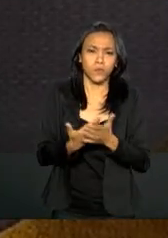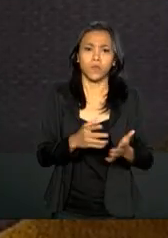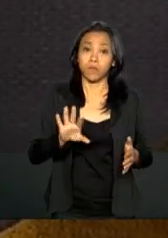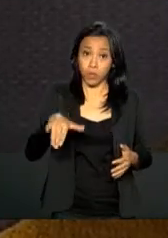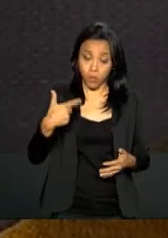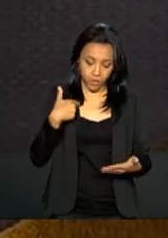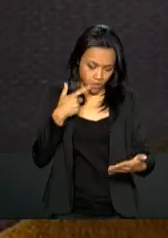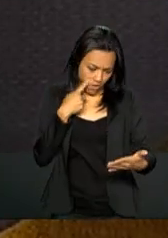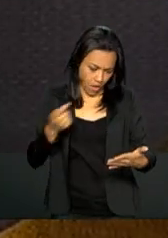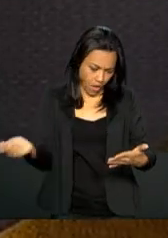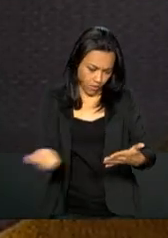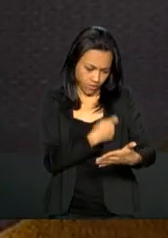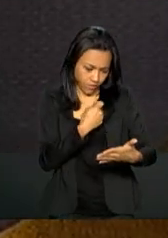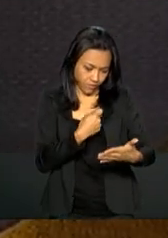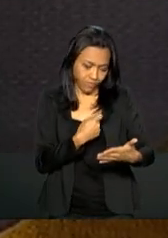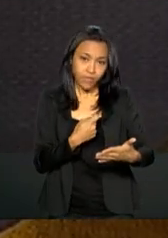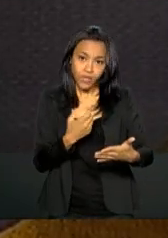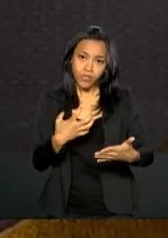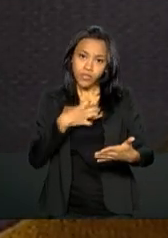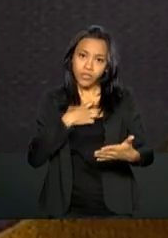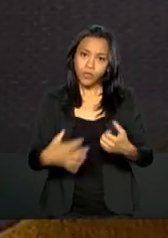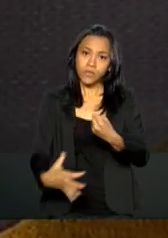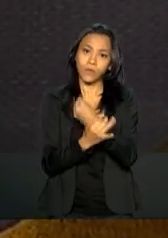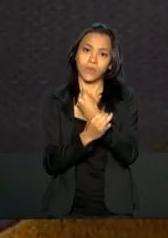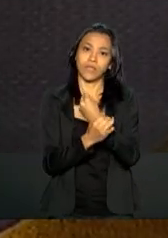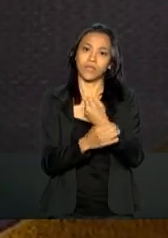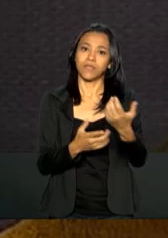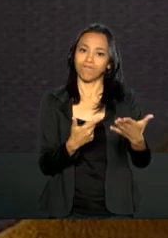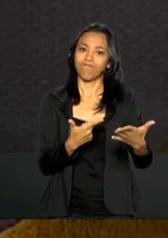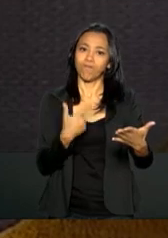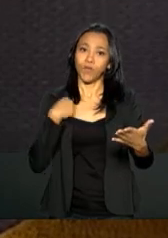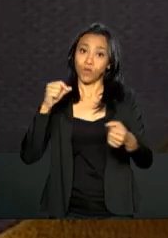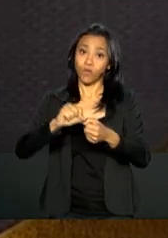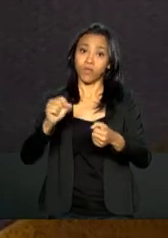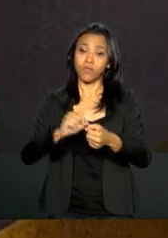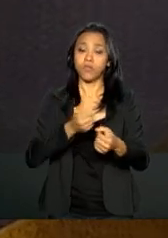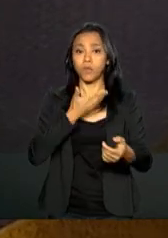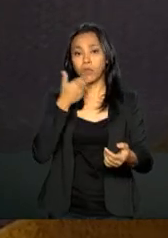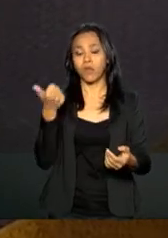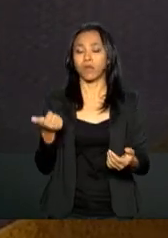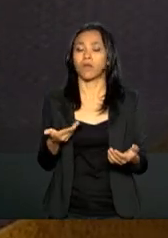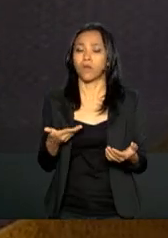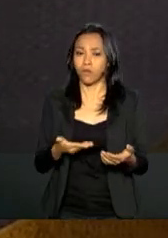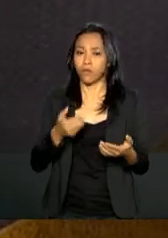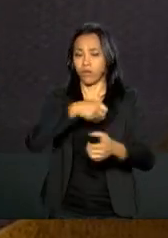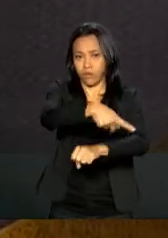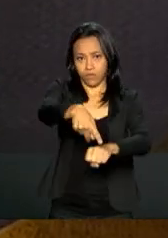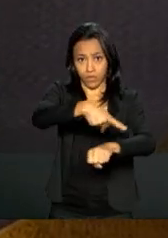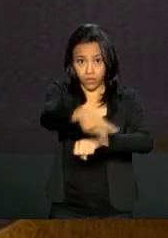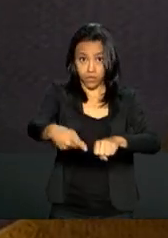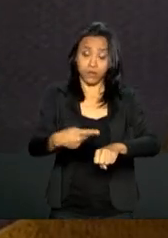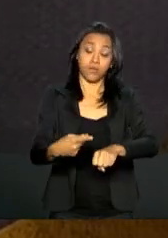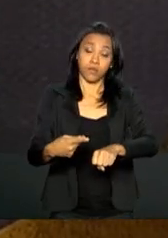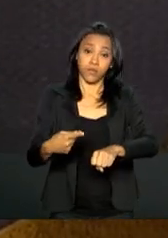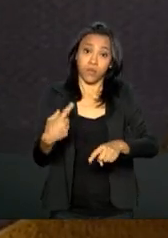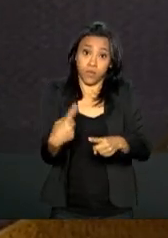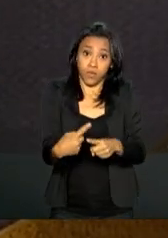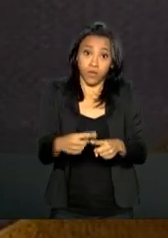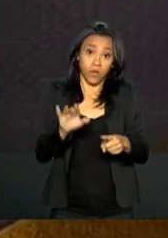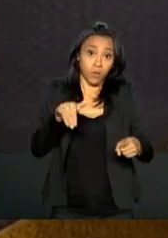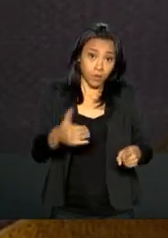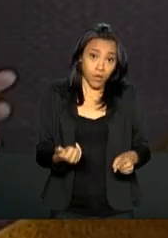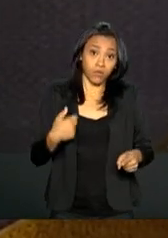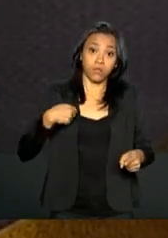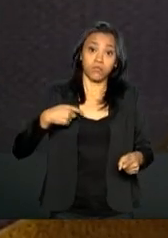acima assim como a segurança como uma certeza de que estou fazendo o melhor para o país porque convenhamos quando aqui se